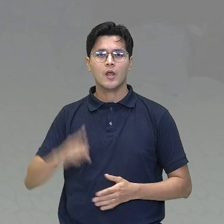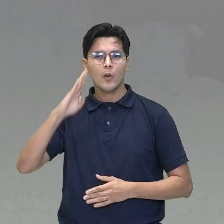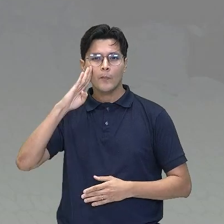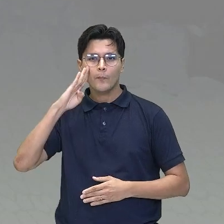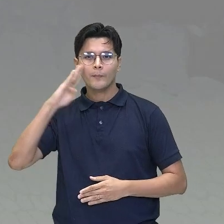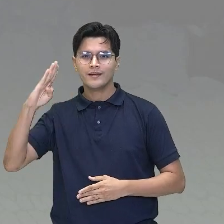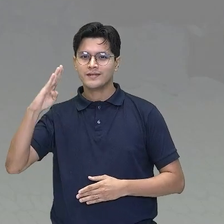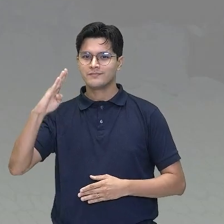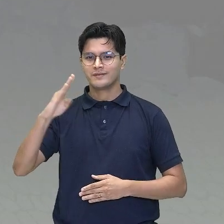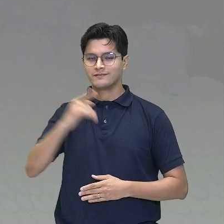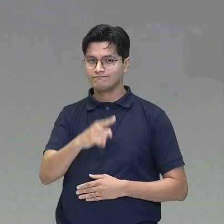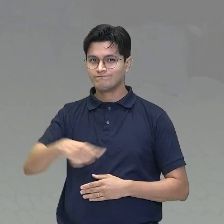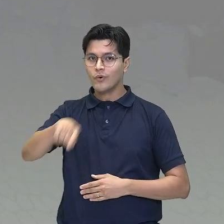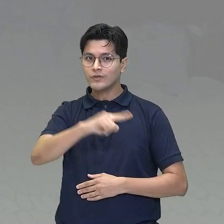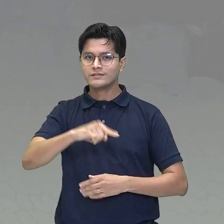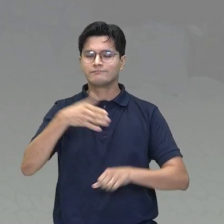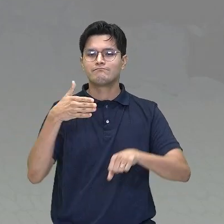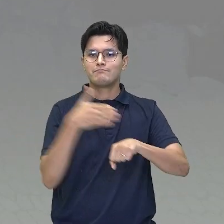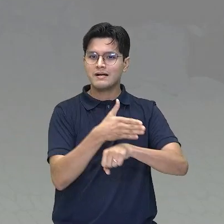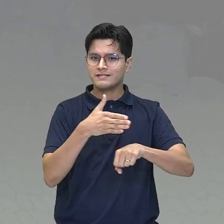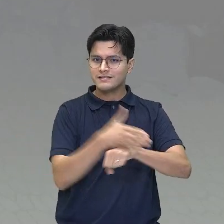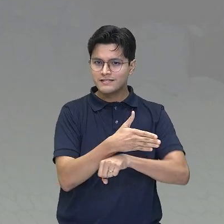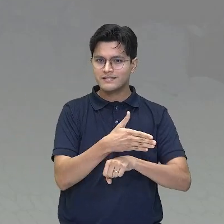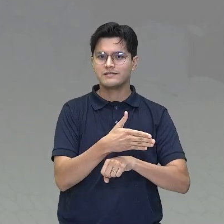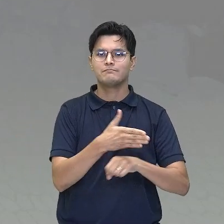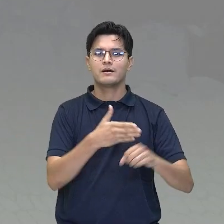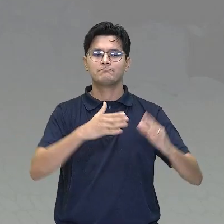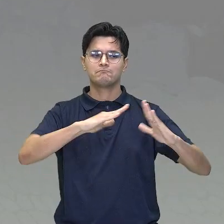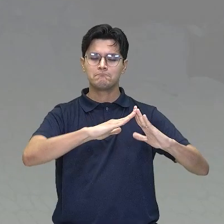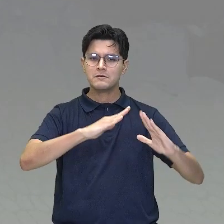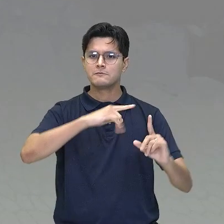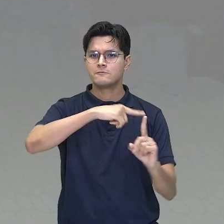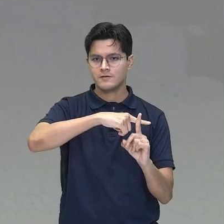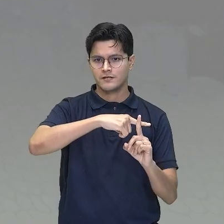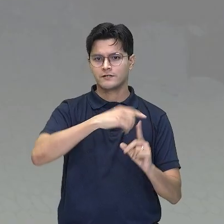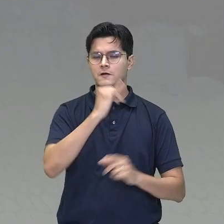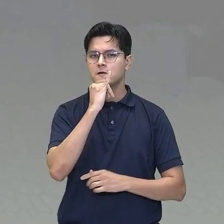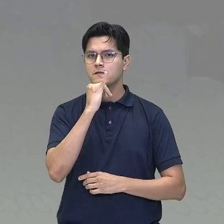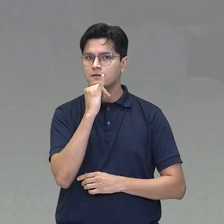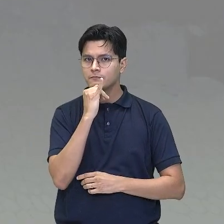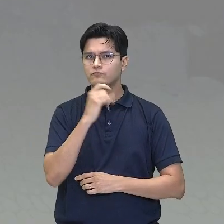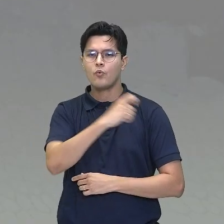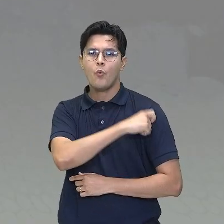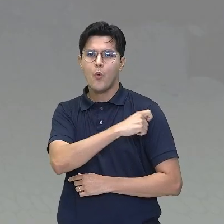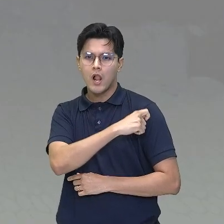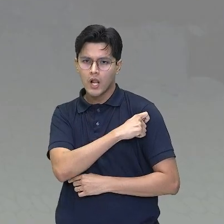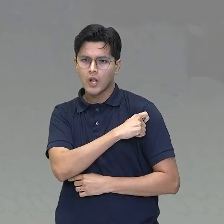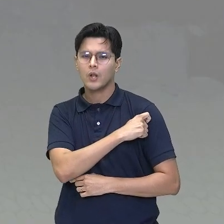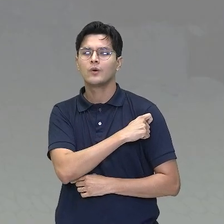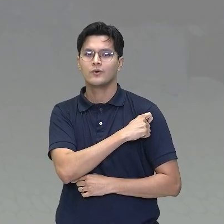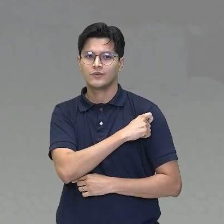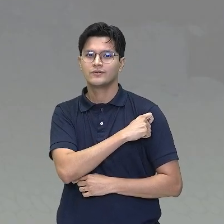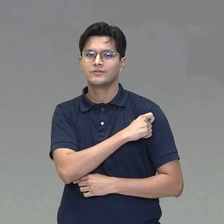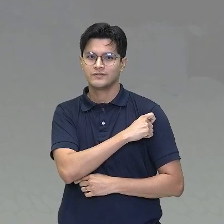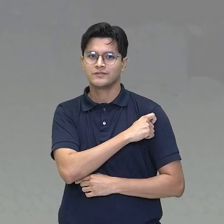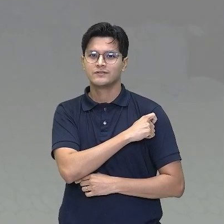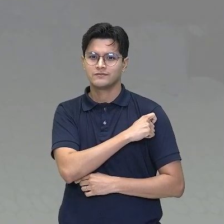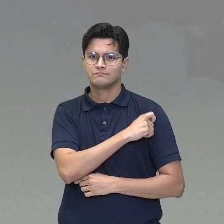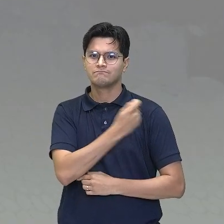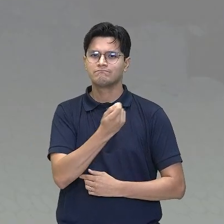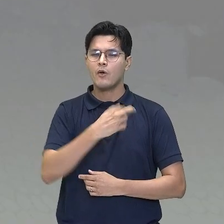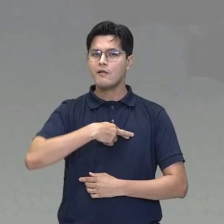participa, quem frequenta, quem congrega em igreja. O aluno cristão, Colar ou não durante